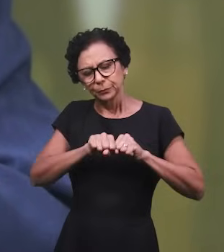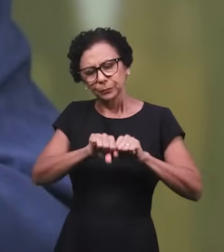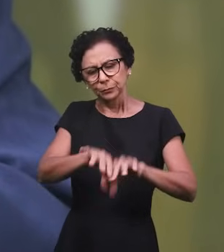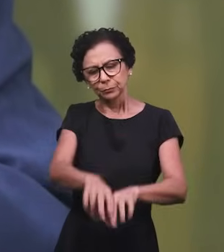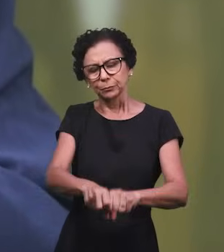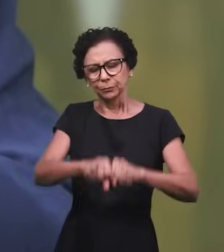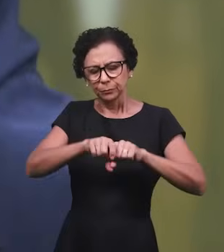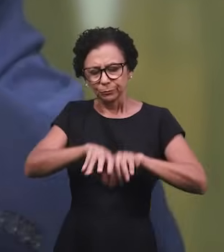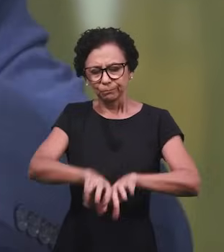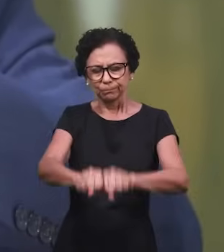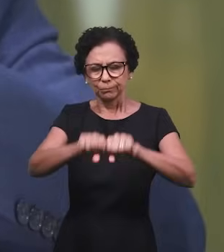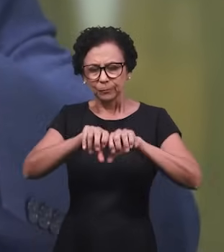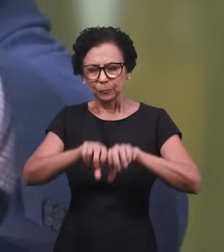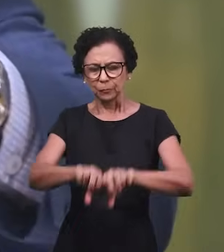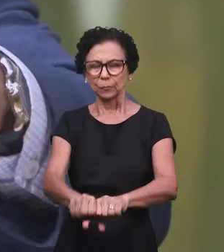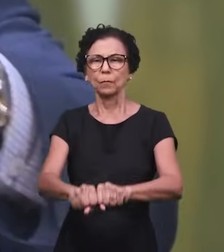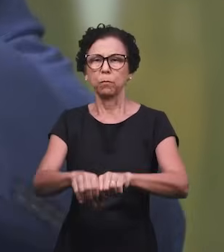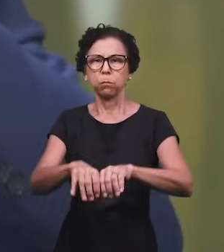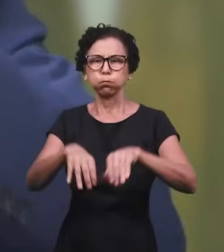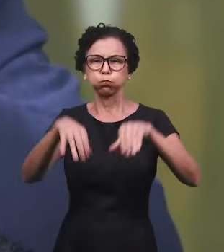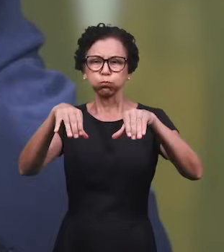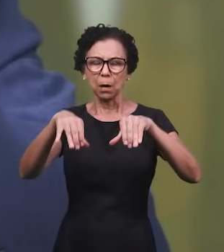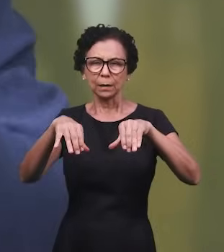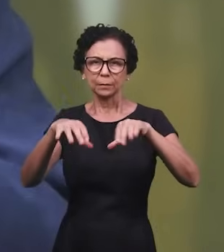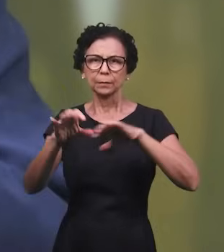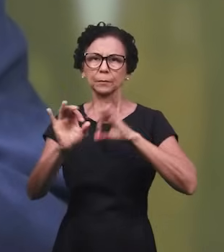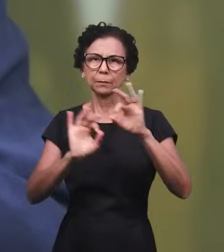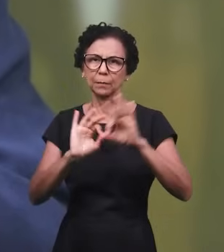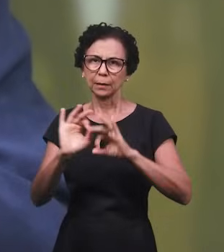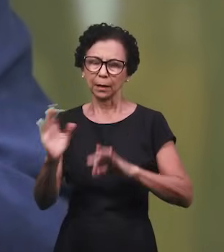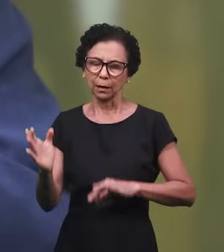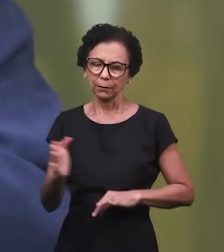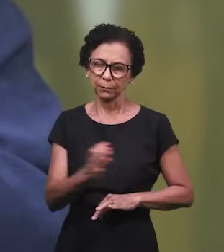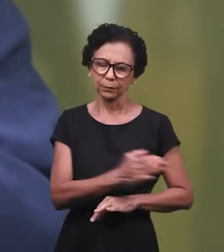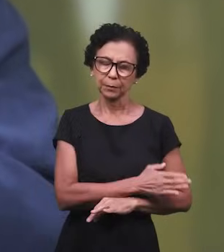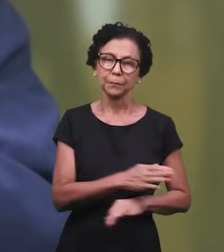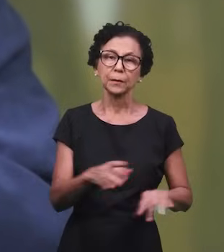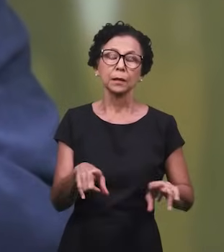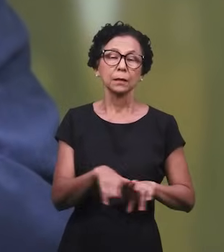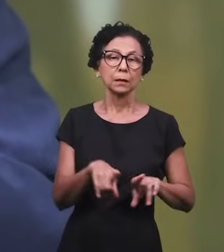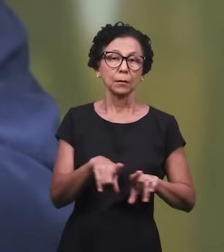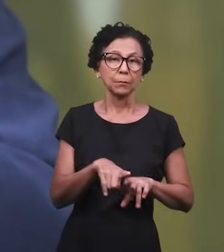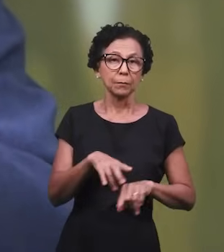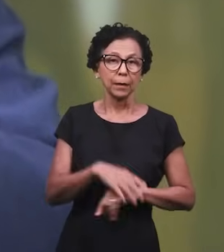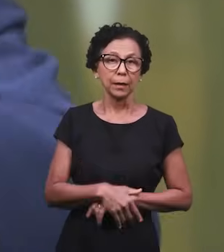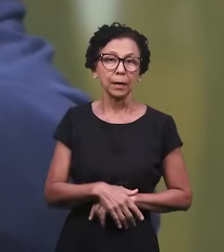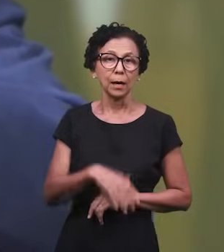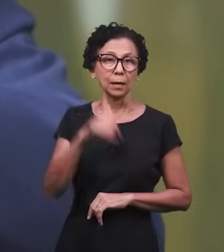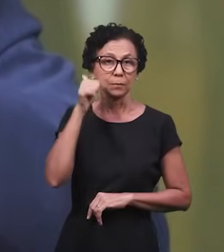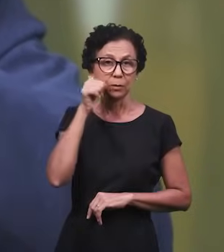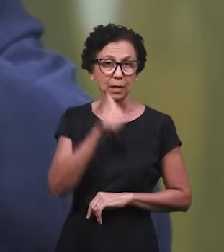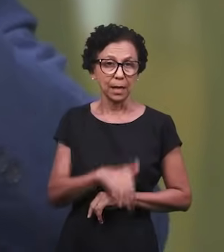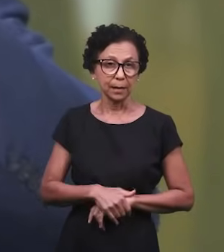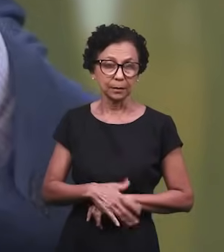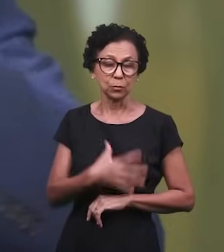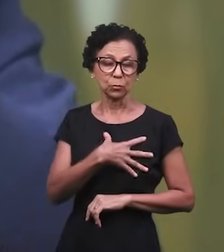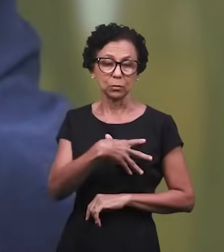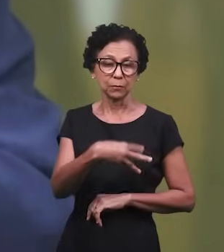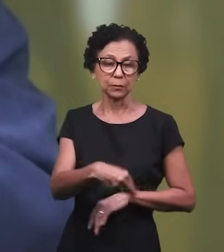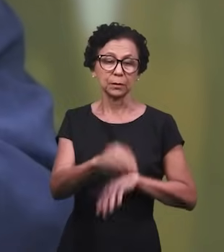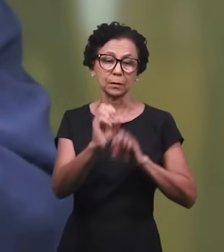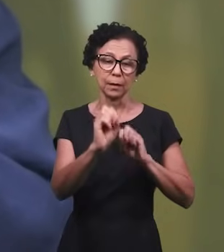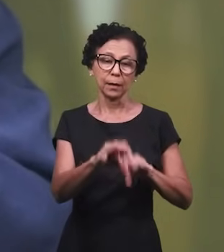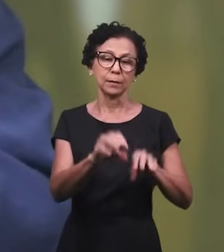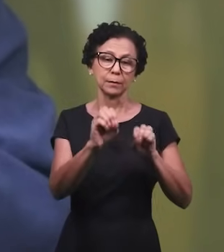para os filhos elas que ensinava o filho é leer tudo ali Elas que é a tarefa dela elas tinham que fazer a tarefa dentro de casa de de de alimento preparar